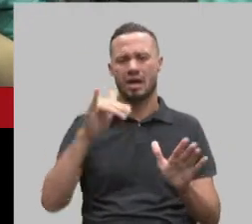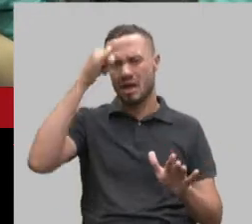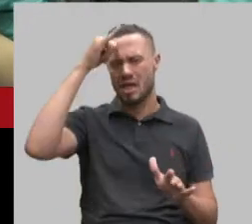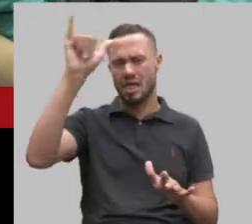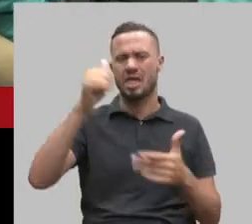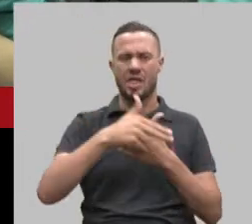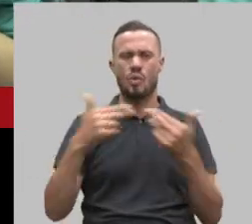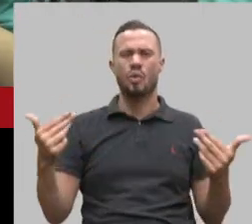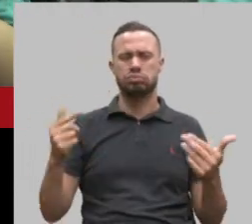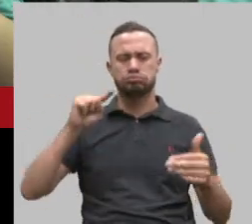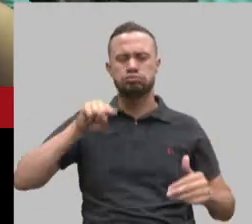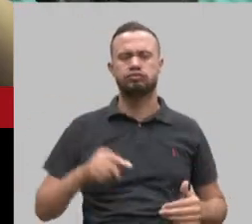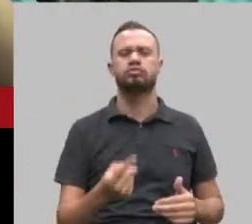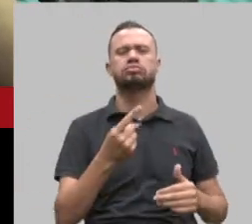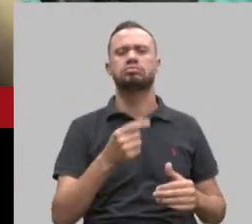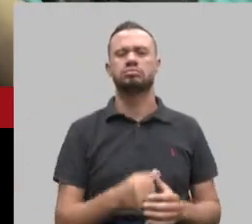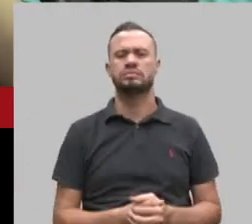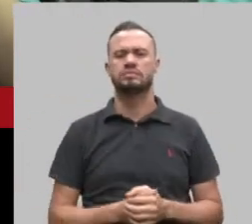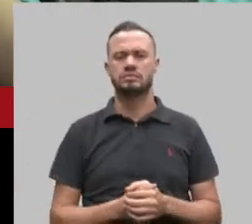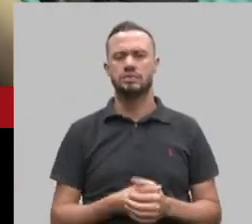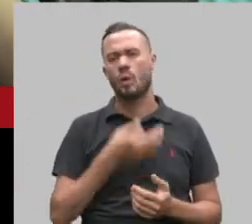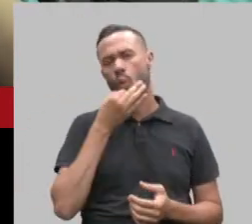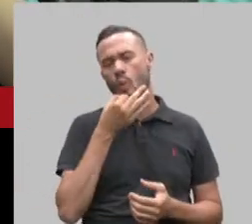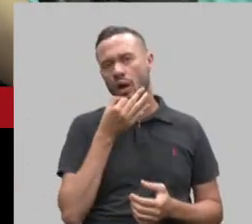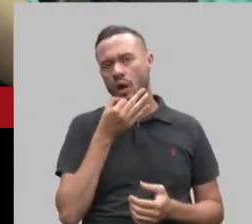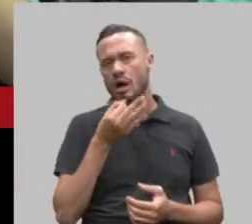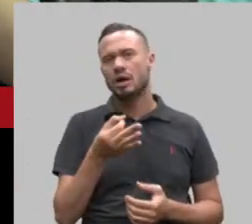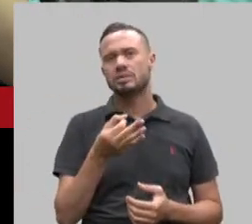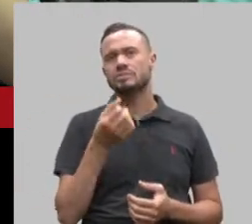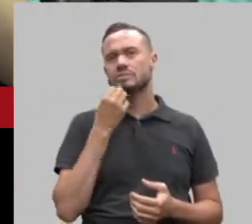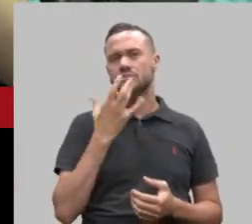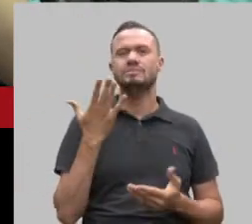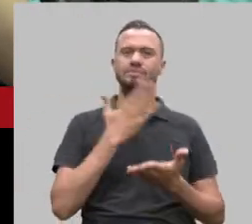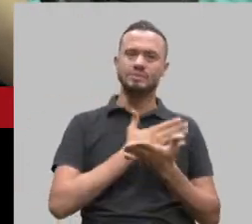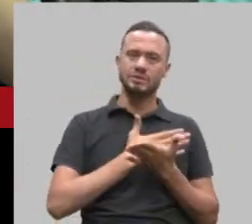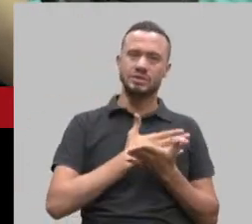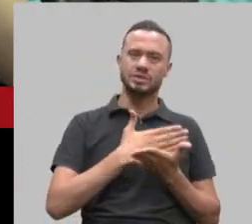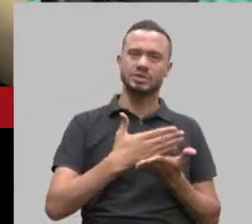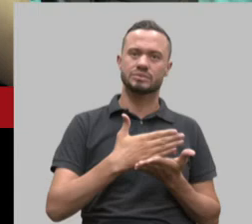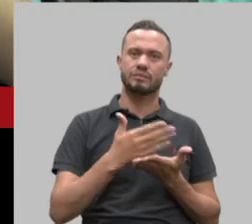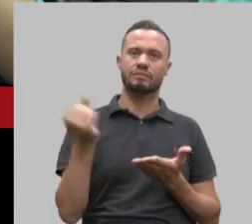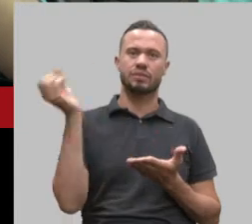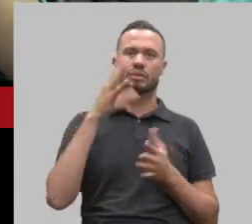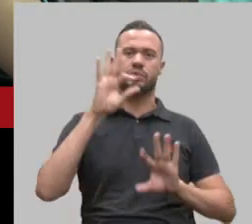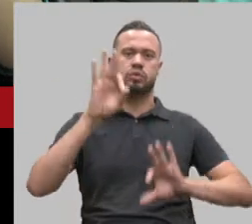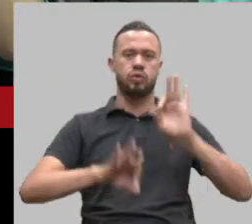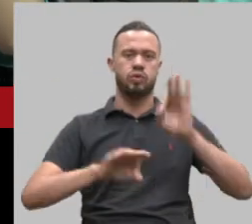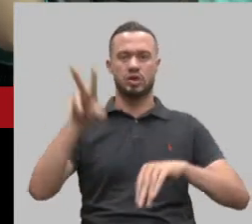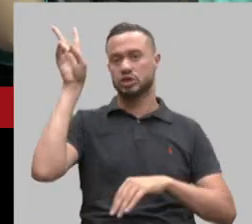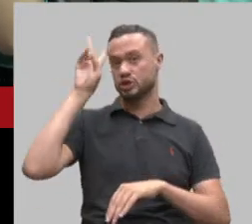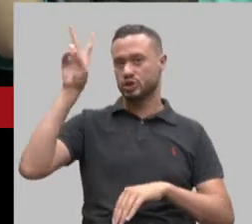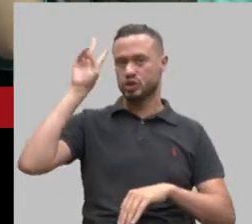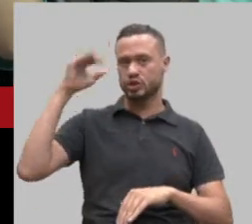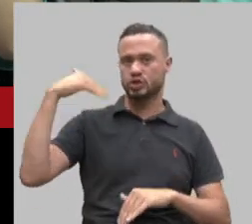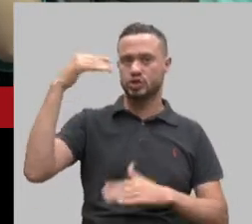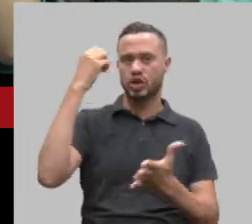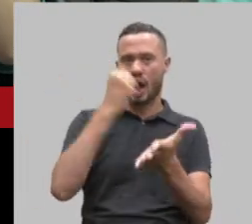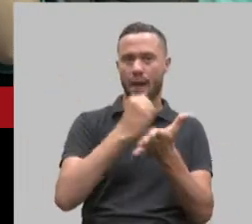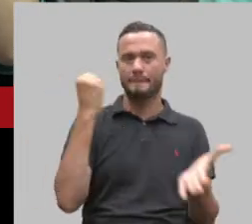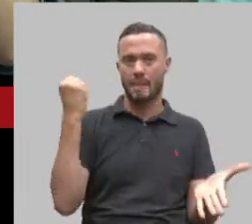fundo e eu acho que isso seria o início de uma reparação histórica a parcela da população que é